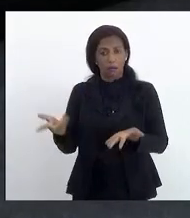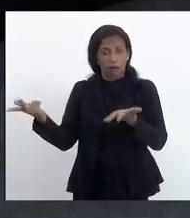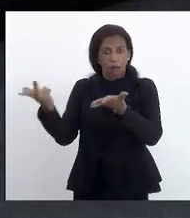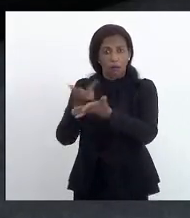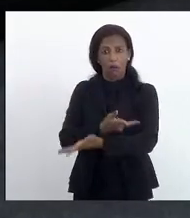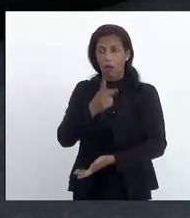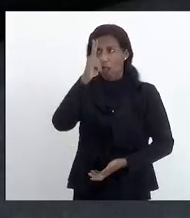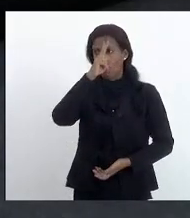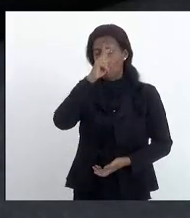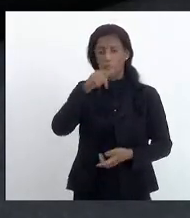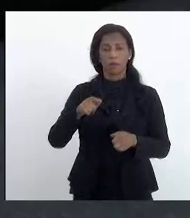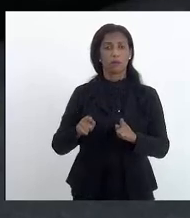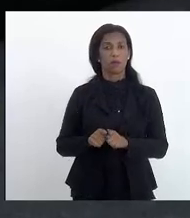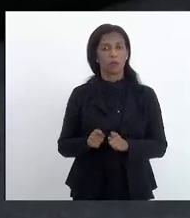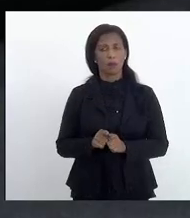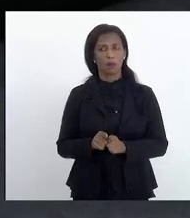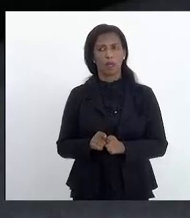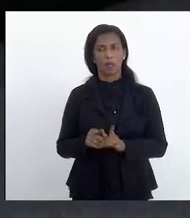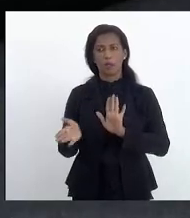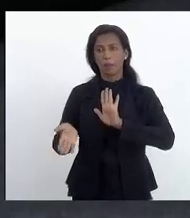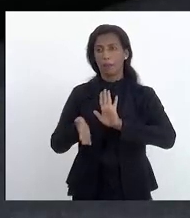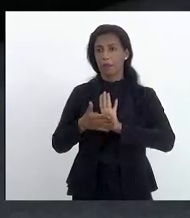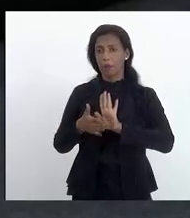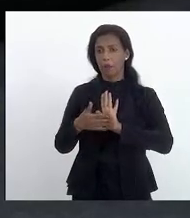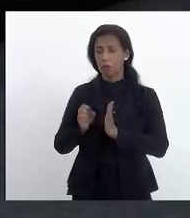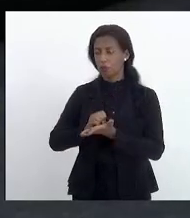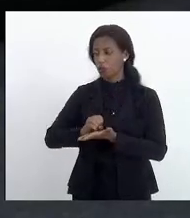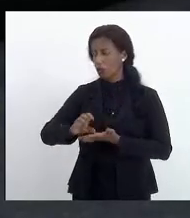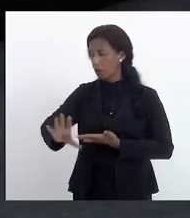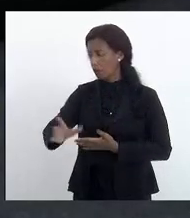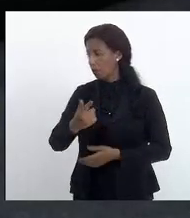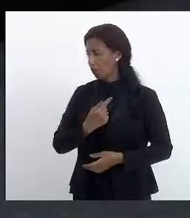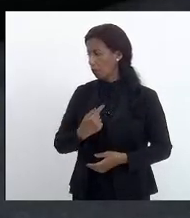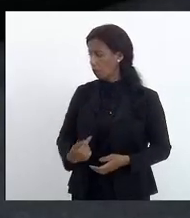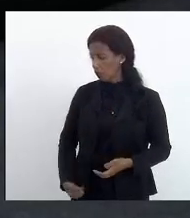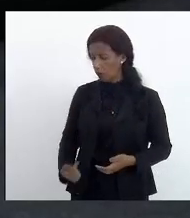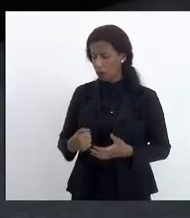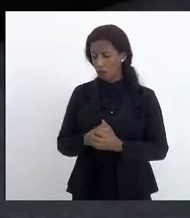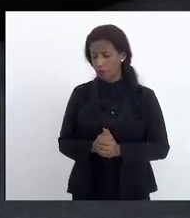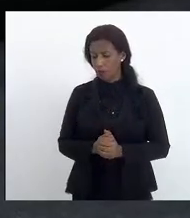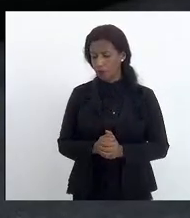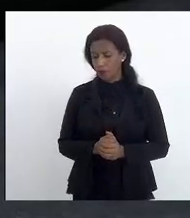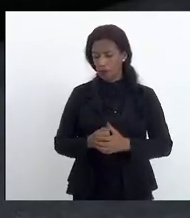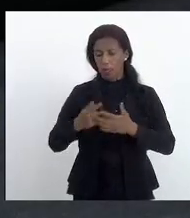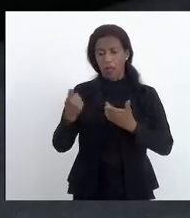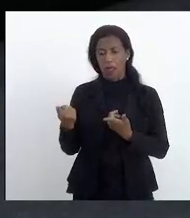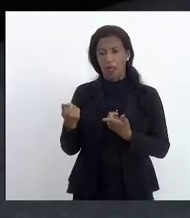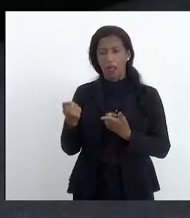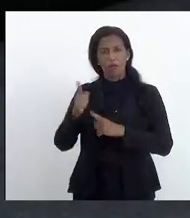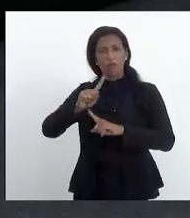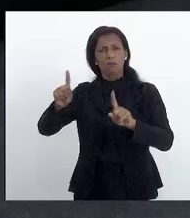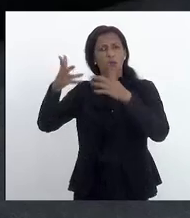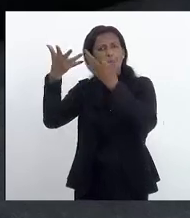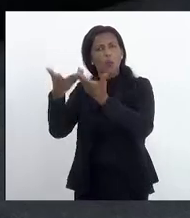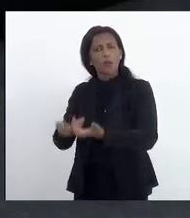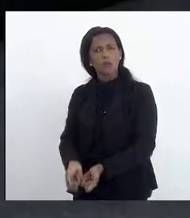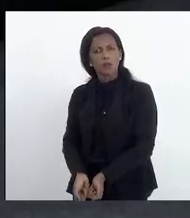E lembrando aqui, essa proposta encaminhada pelo governo, ela